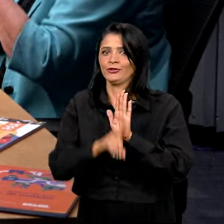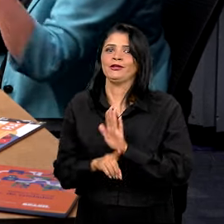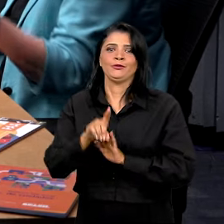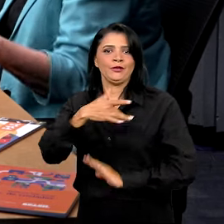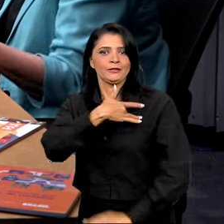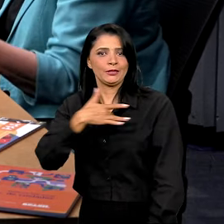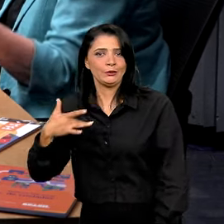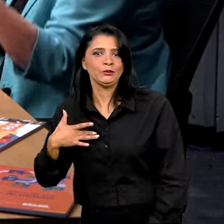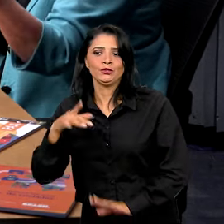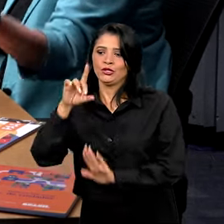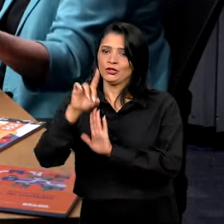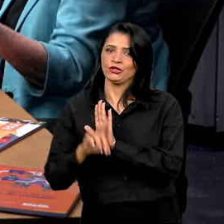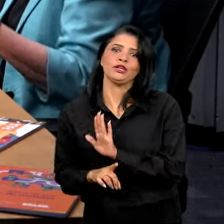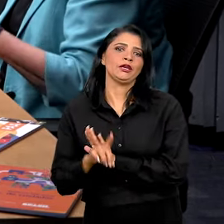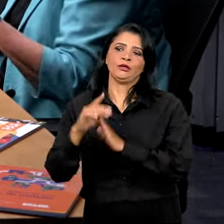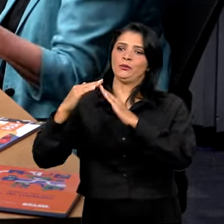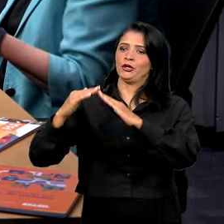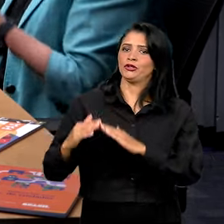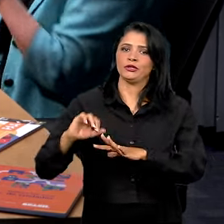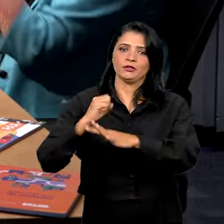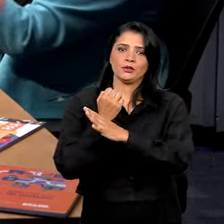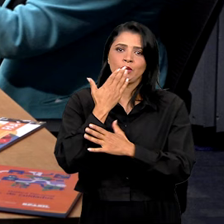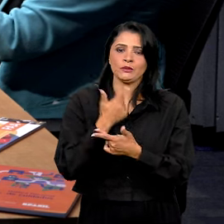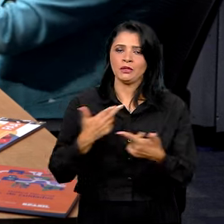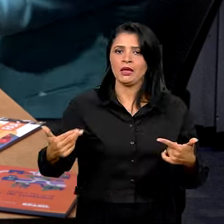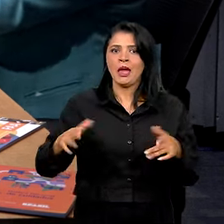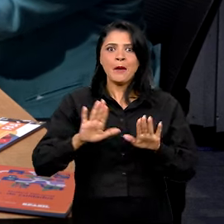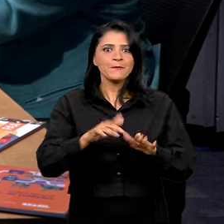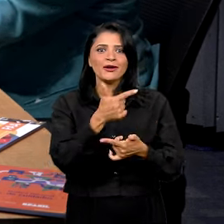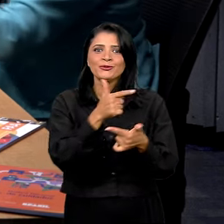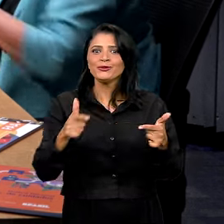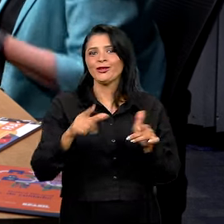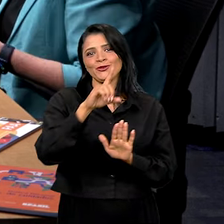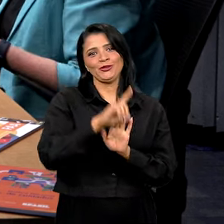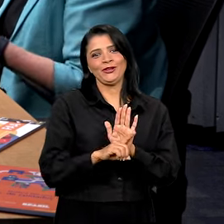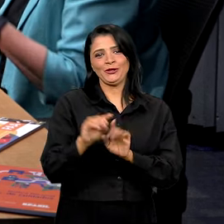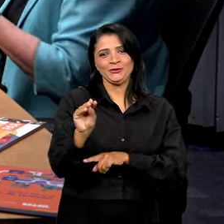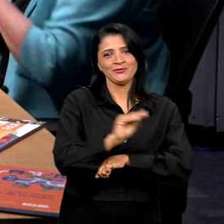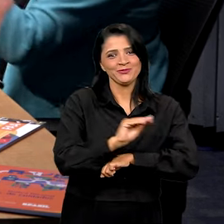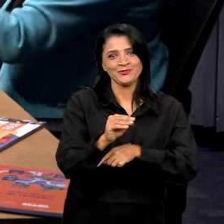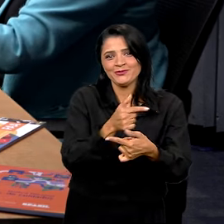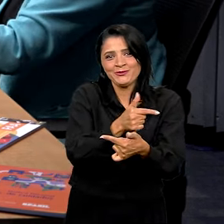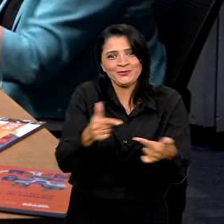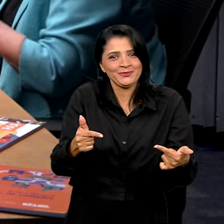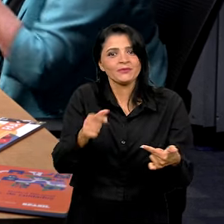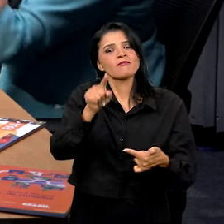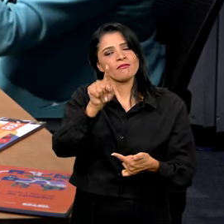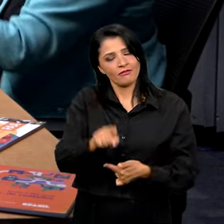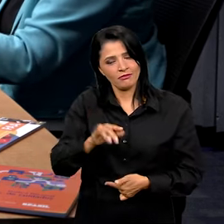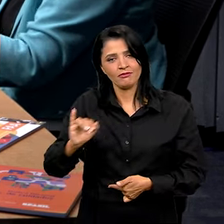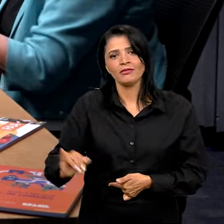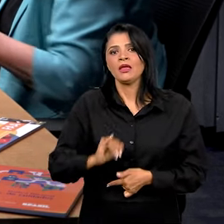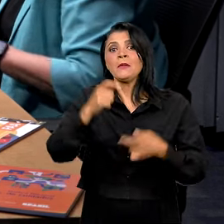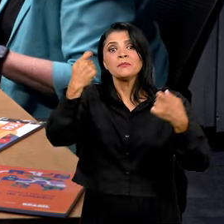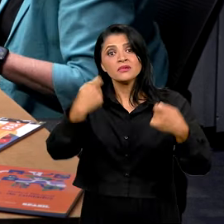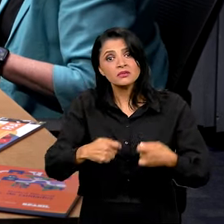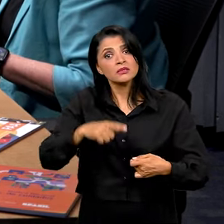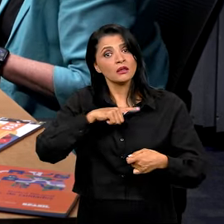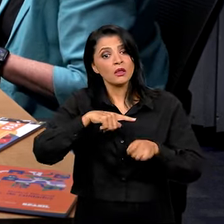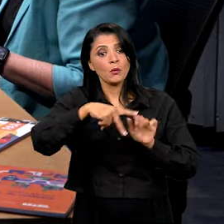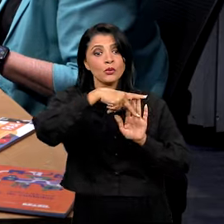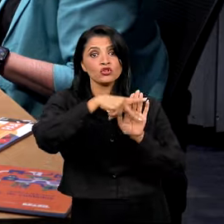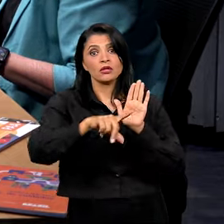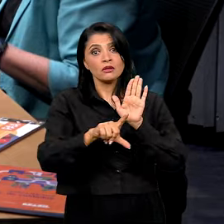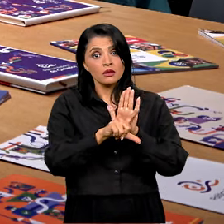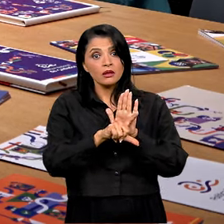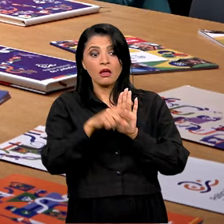saúde direito à moradia segurança alimentar mas não está instituído o direito ao Cuidado então por isso também que é muito importante que haja esse projeto